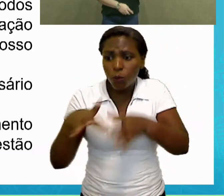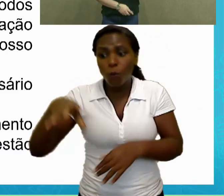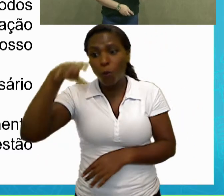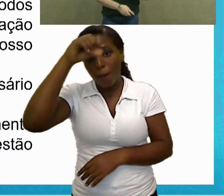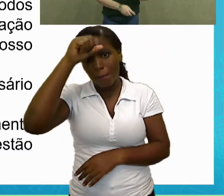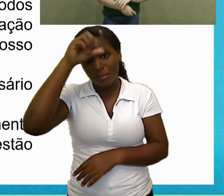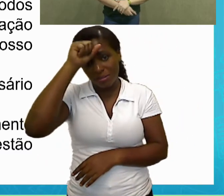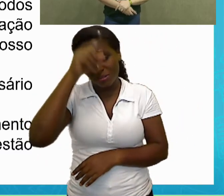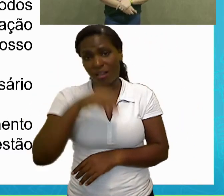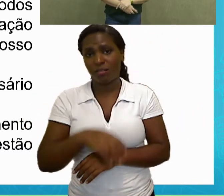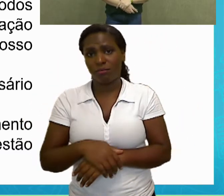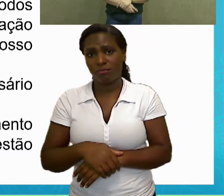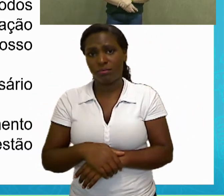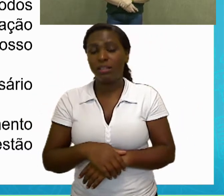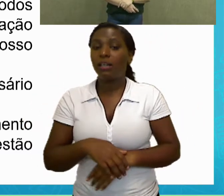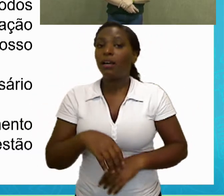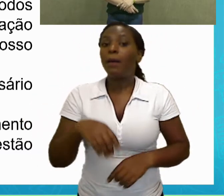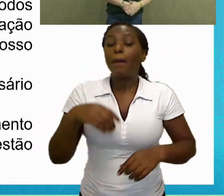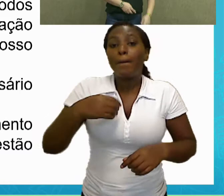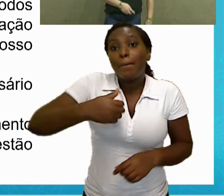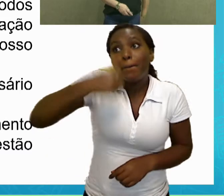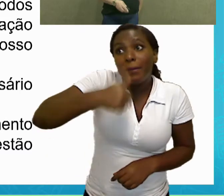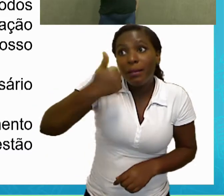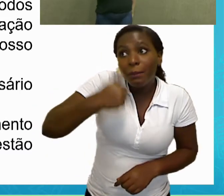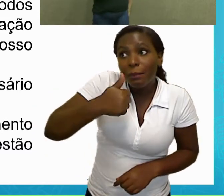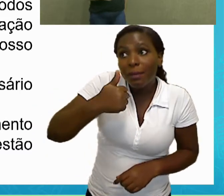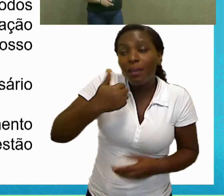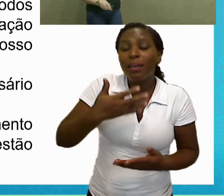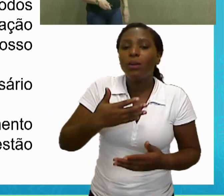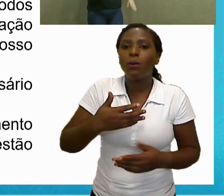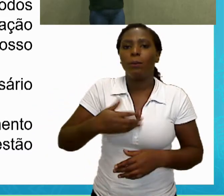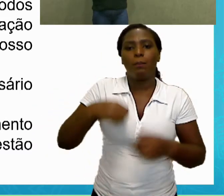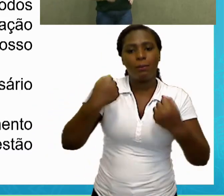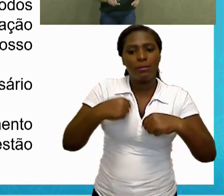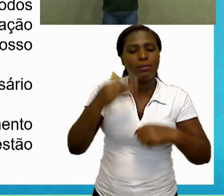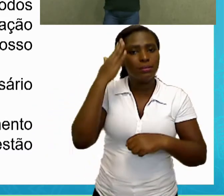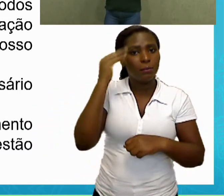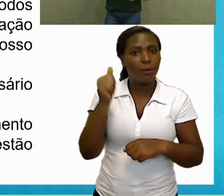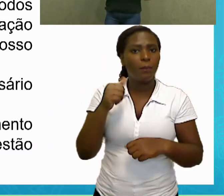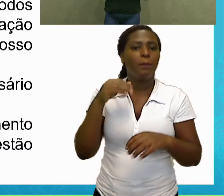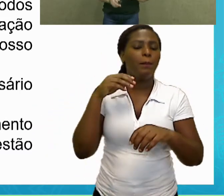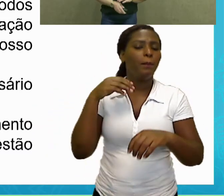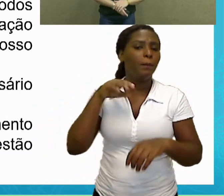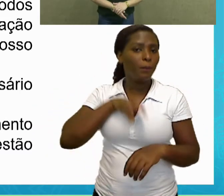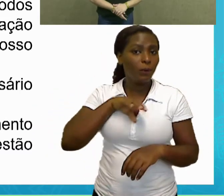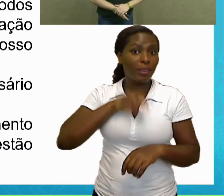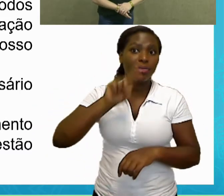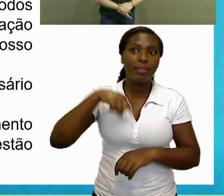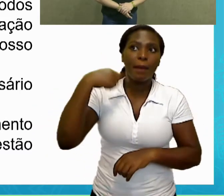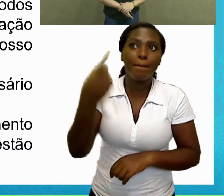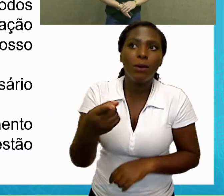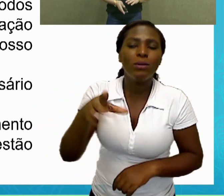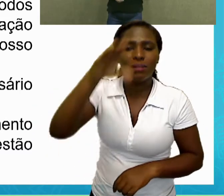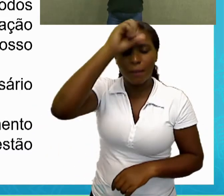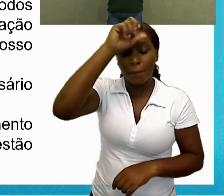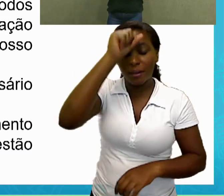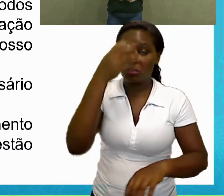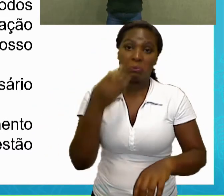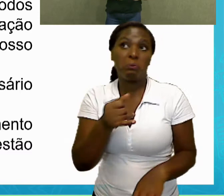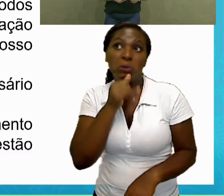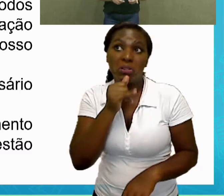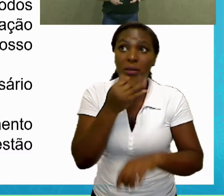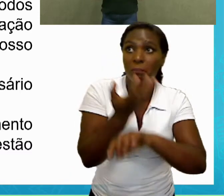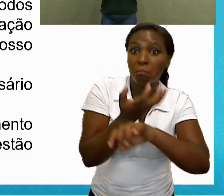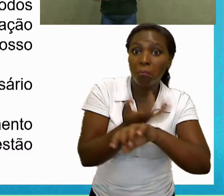é necessário saber o português primeiro. Eu sempre falo isso na sala de aula.